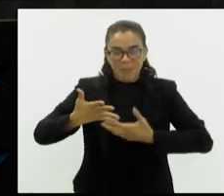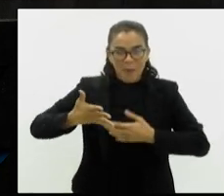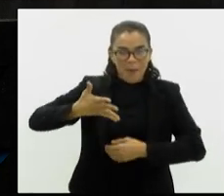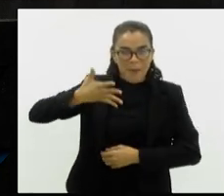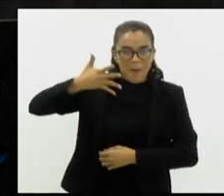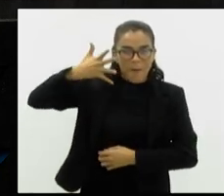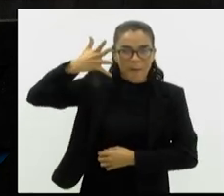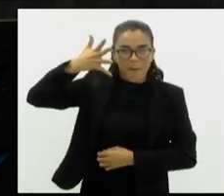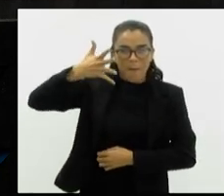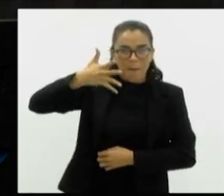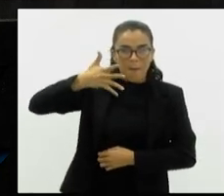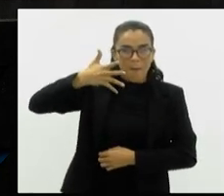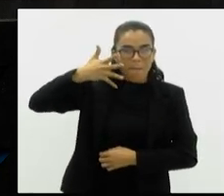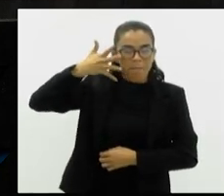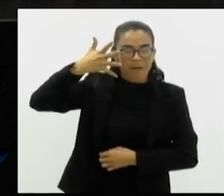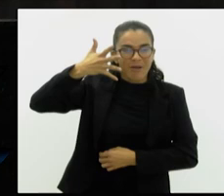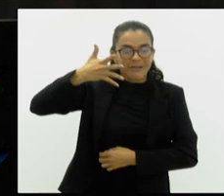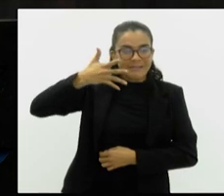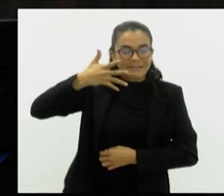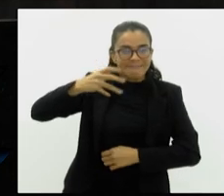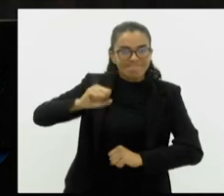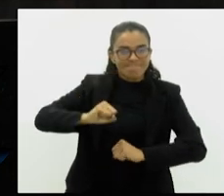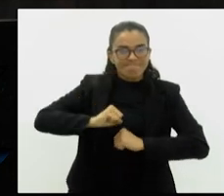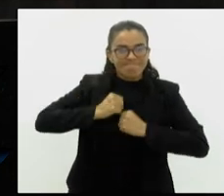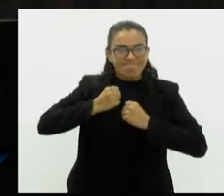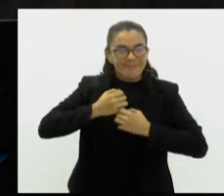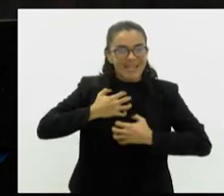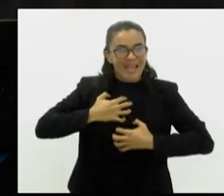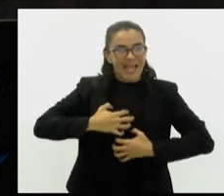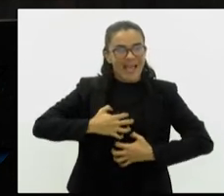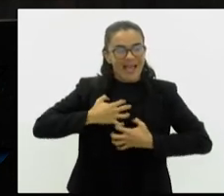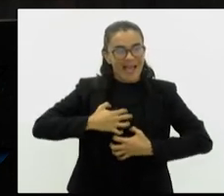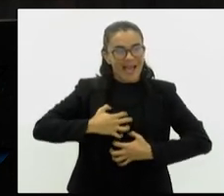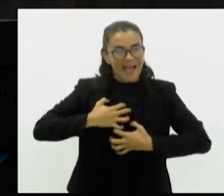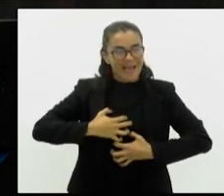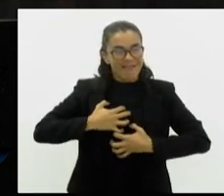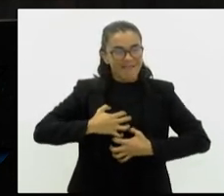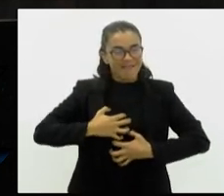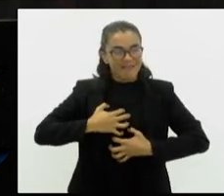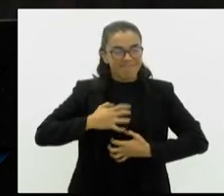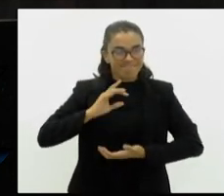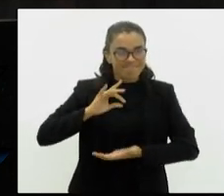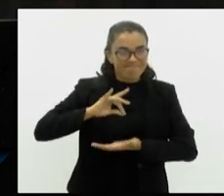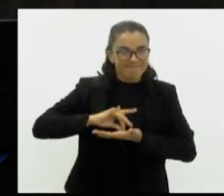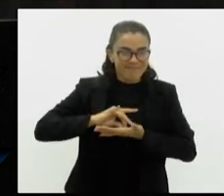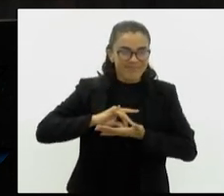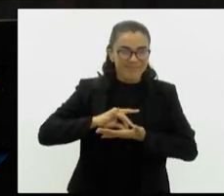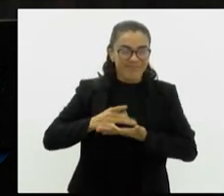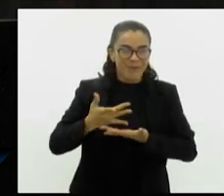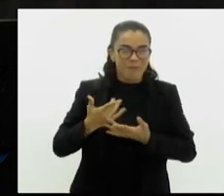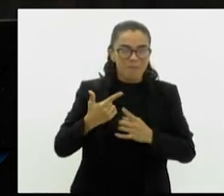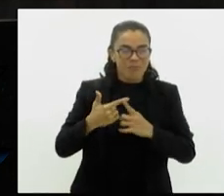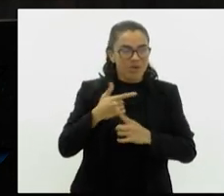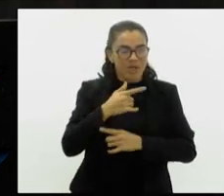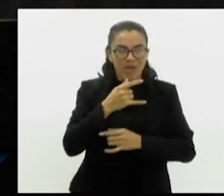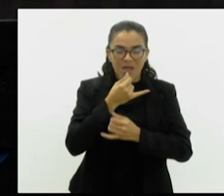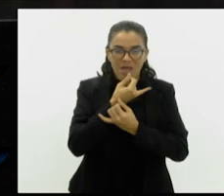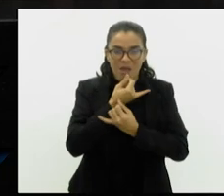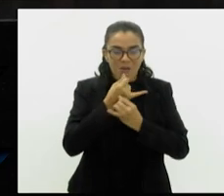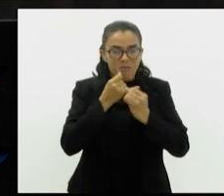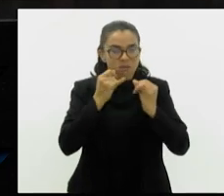expressar a nossa indignação de fato tão fatos tão